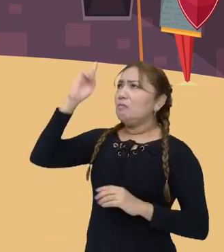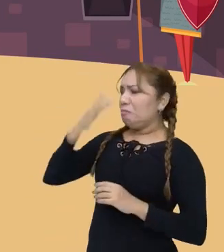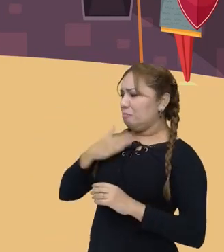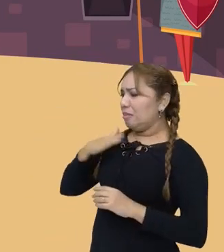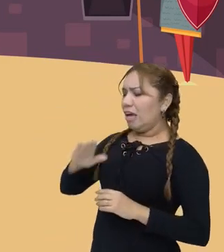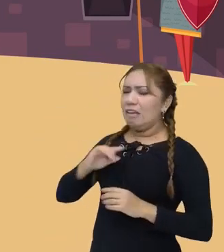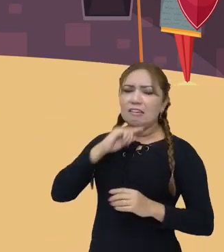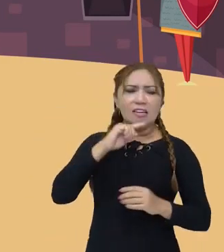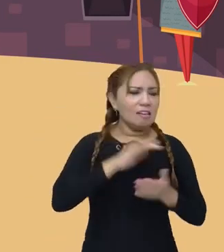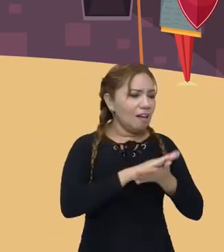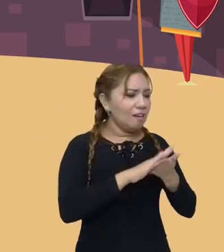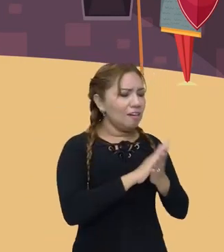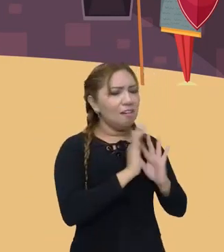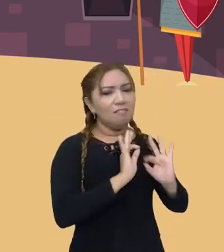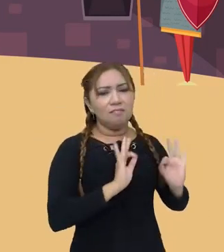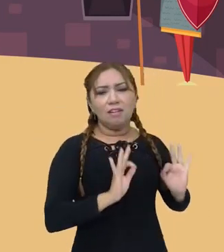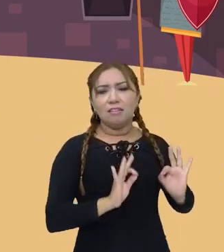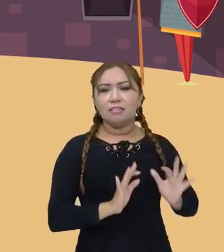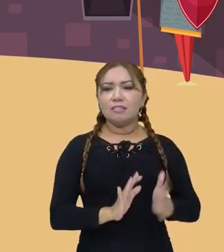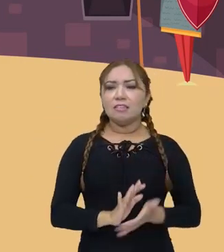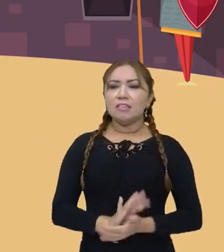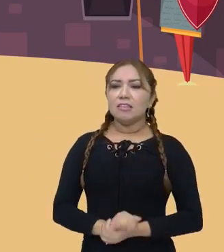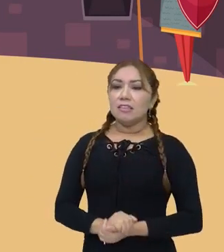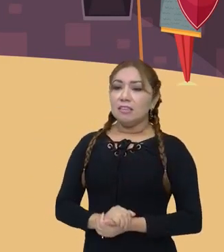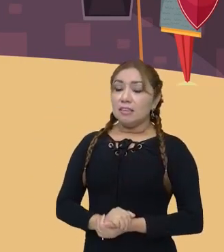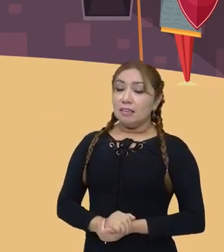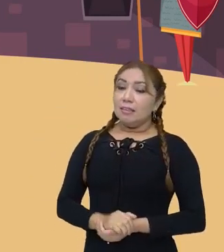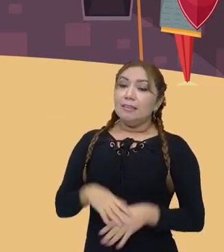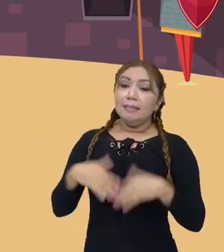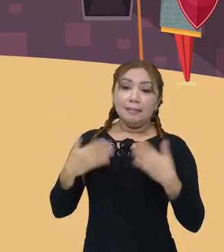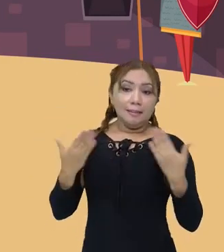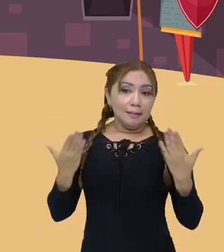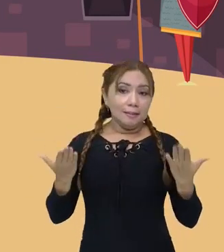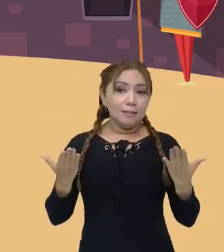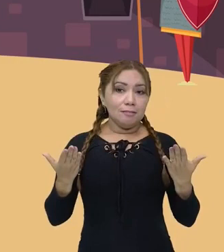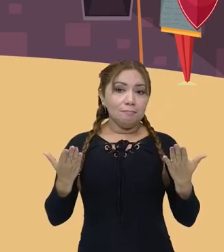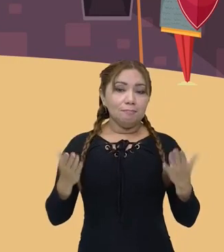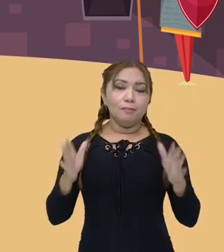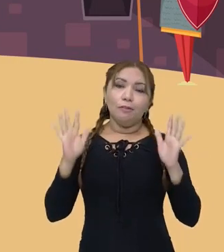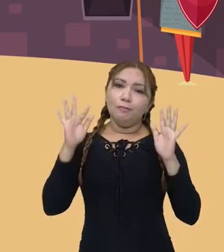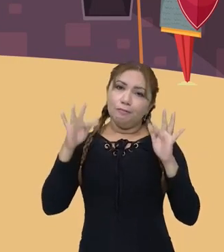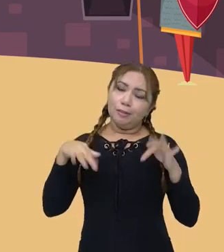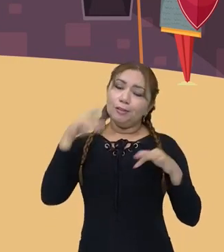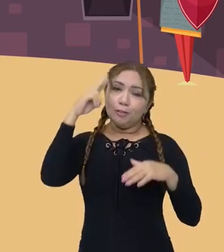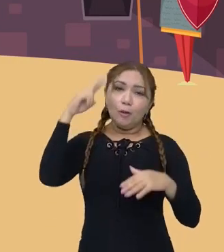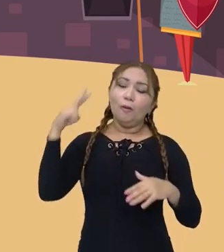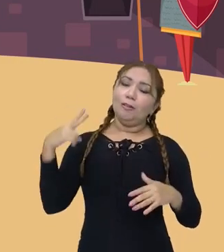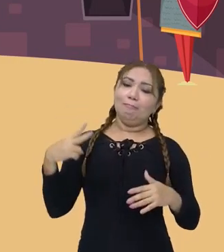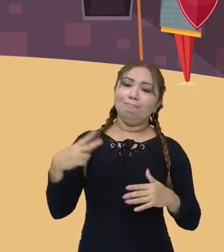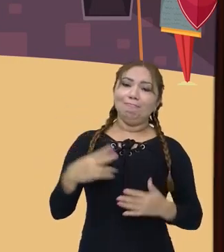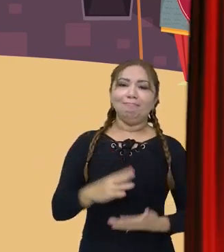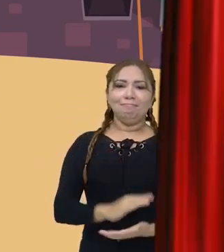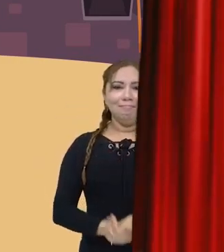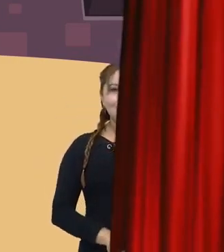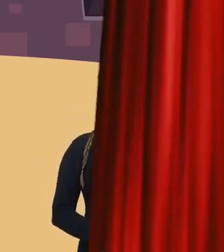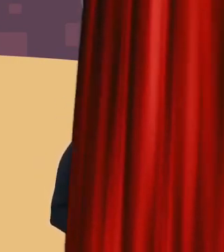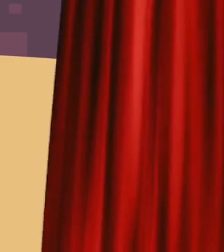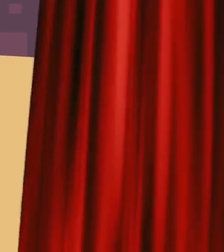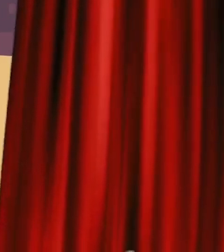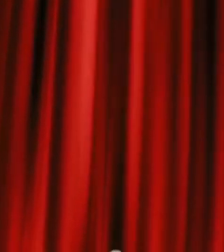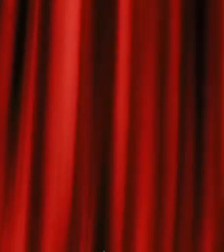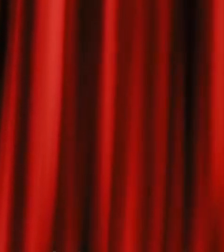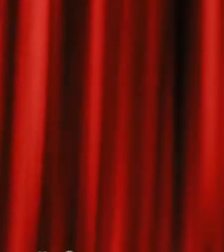Quando Deus não quer, ninguém nada faz. E esse foi o fim da nossa história.